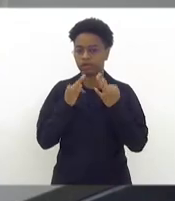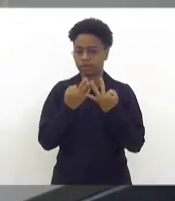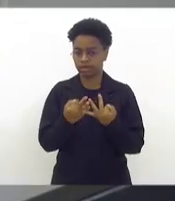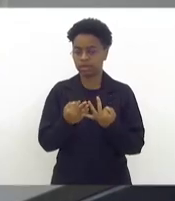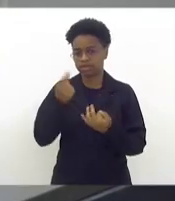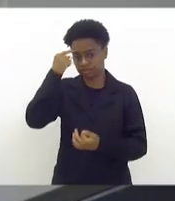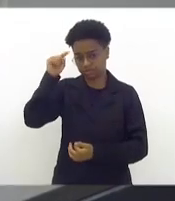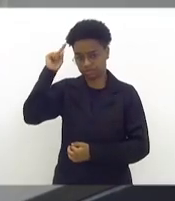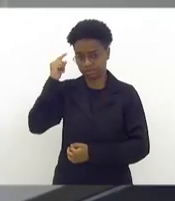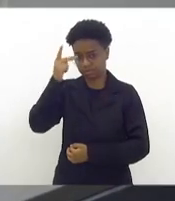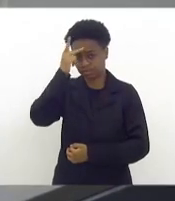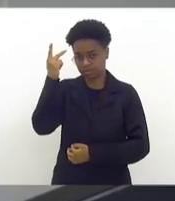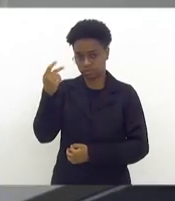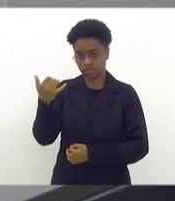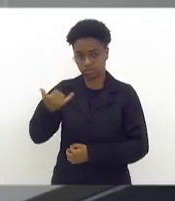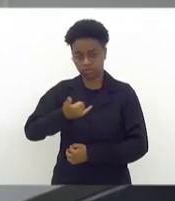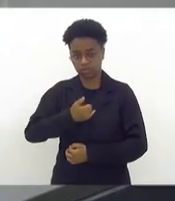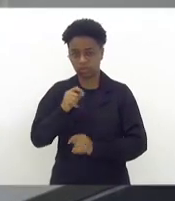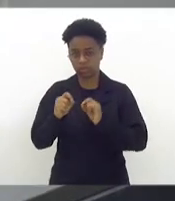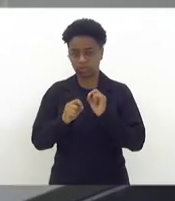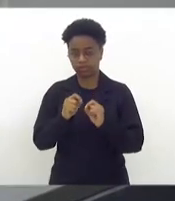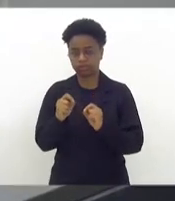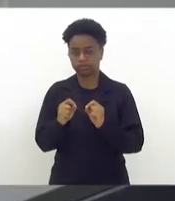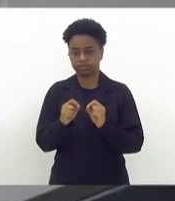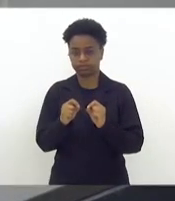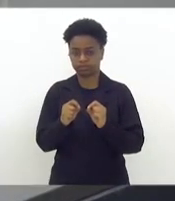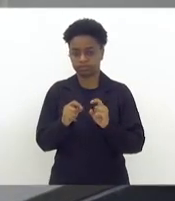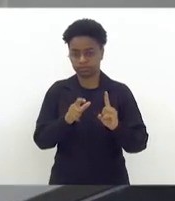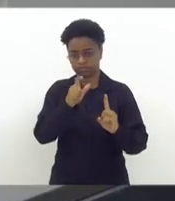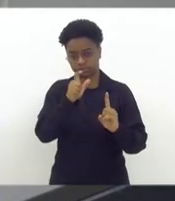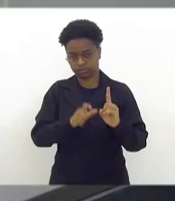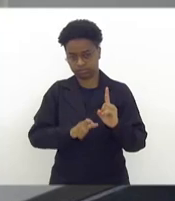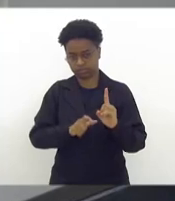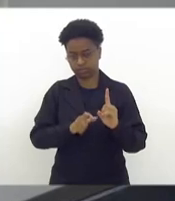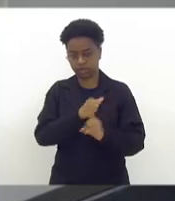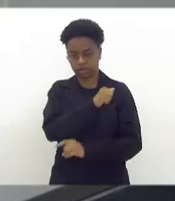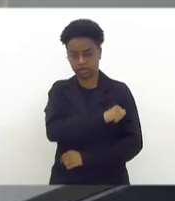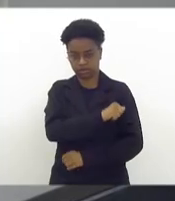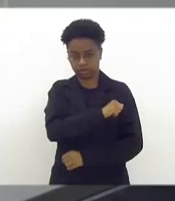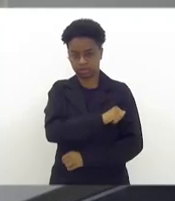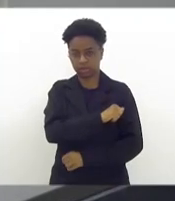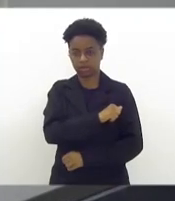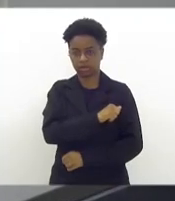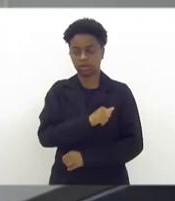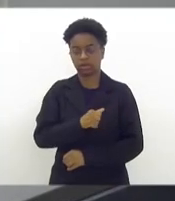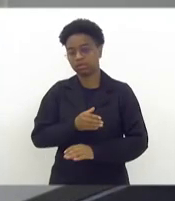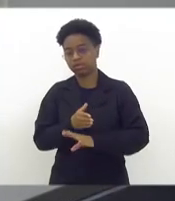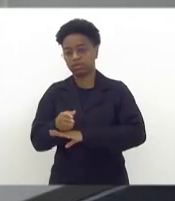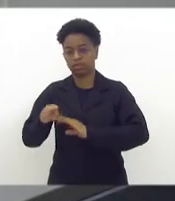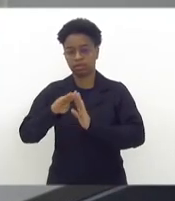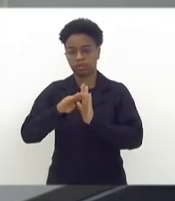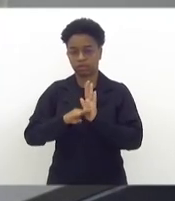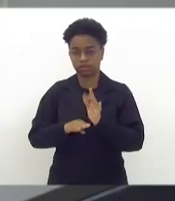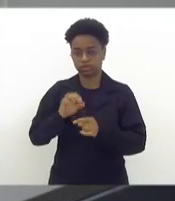trago aqui a todos, de um cidadão do Rio de Janeiro que foi num dos programas estaduais,